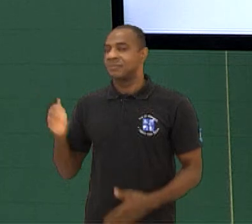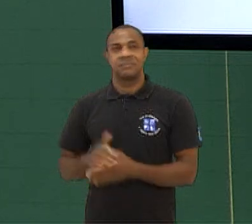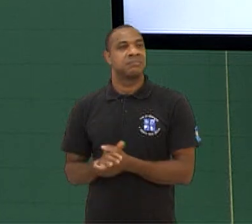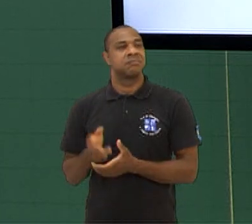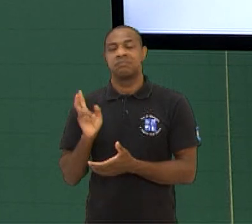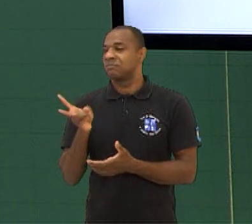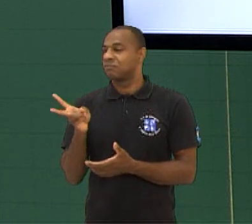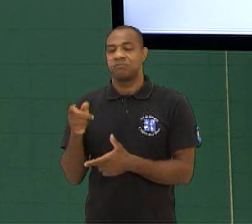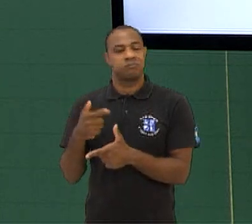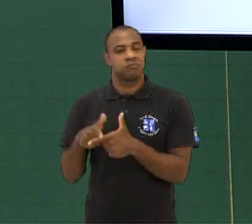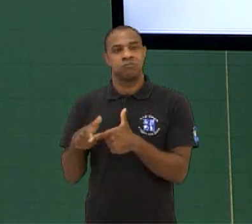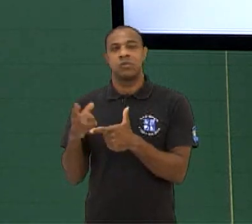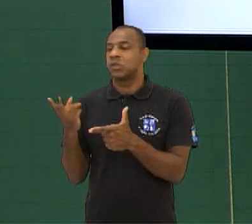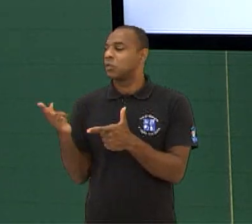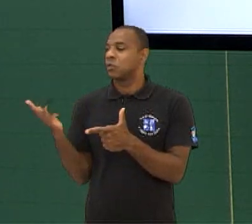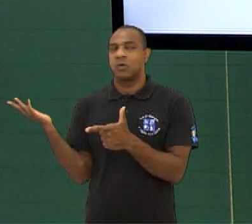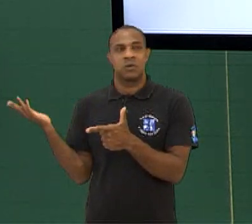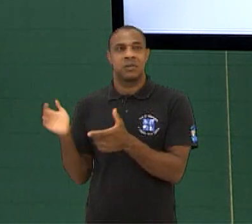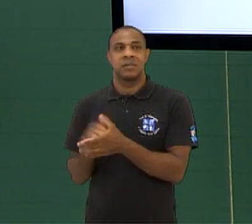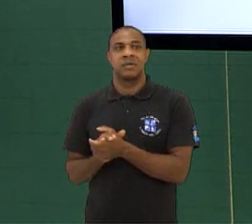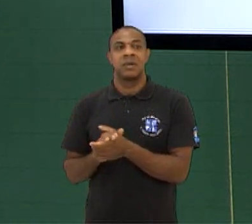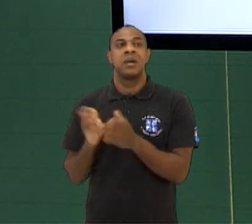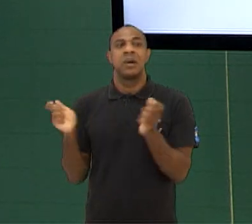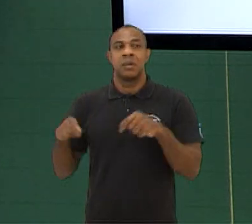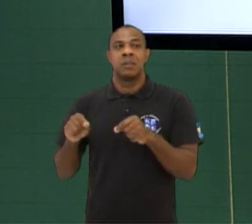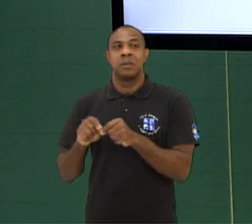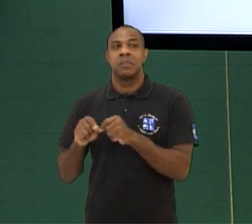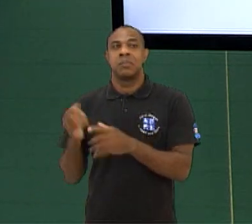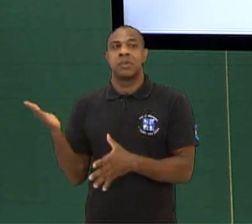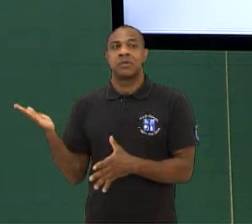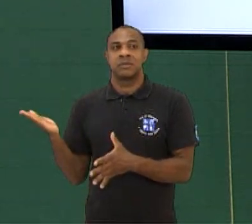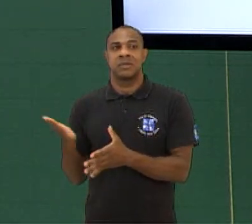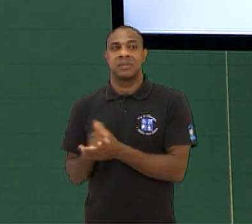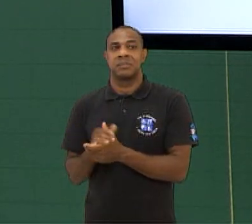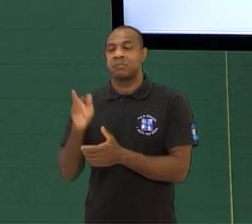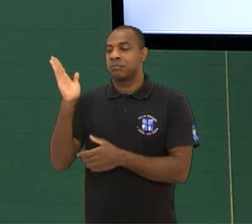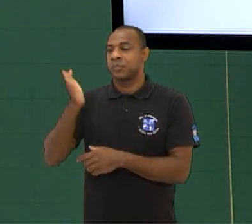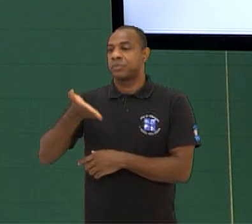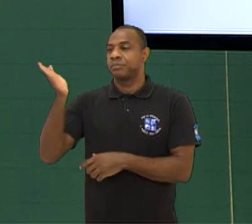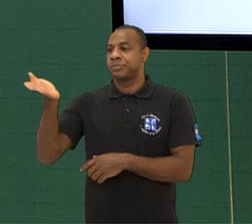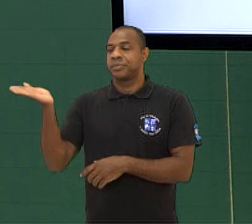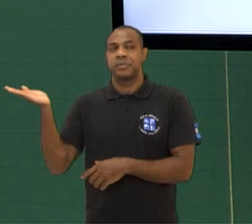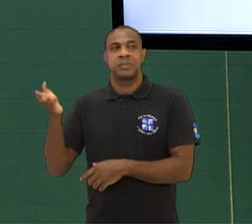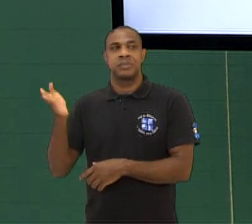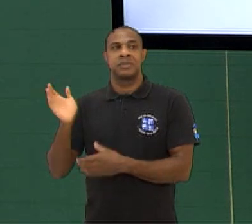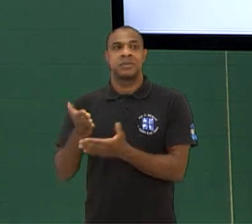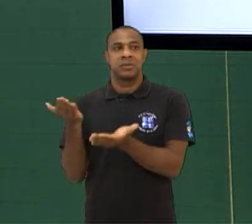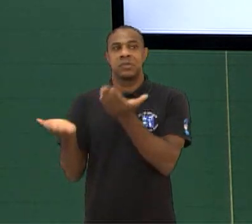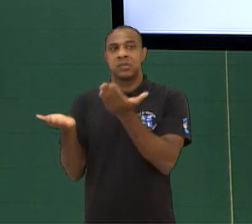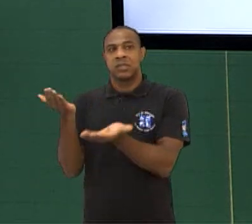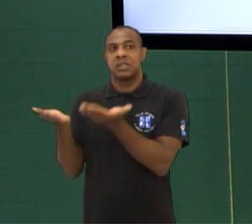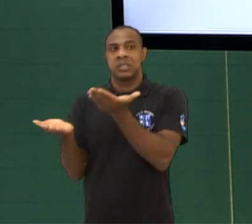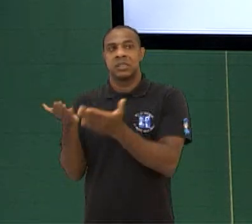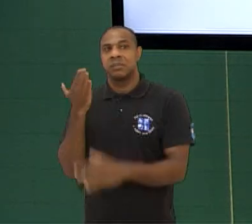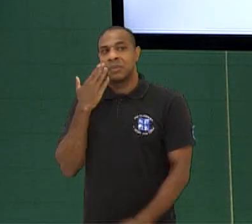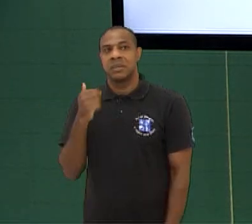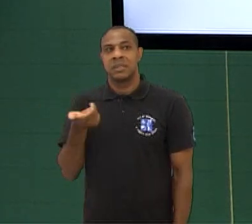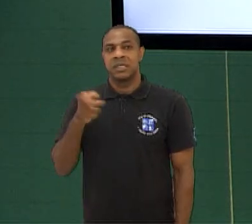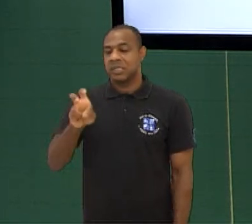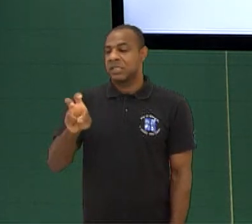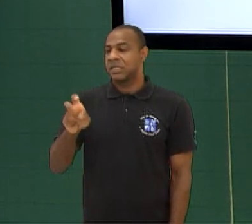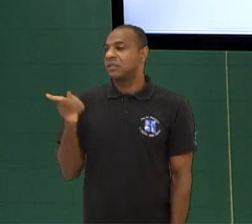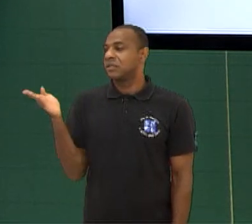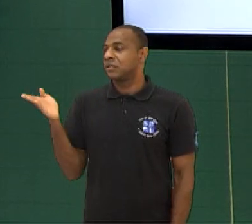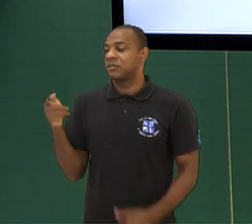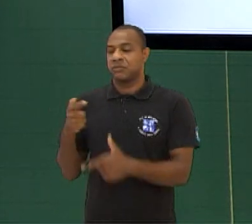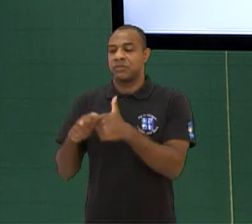mesma quantidade de casas decimais. Então, eu posso simplificar, né, o equilíbrio. 15 dividido